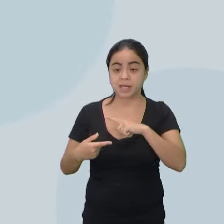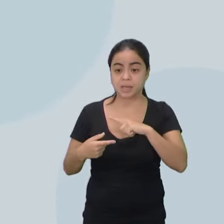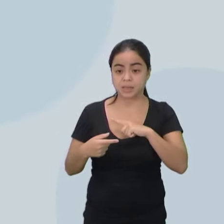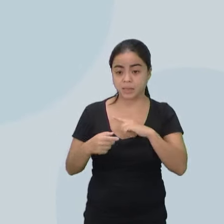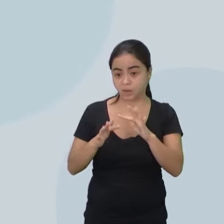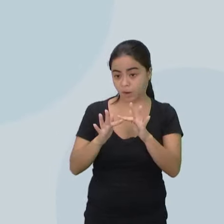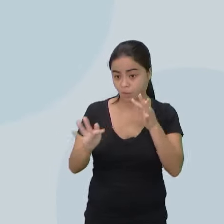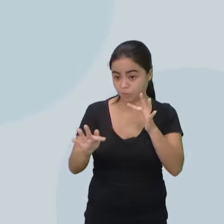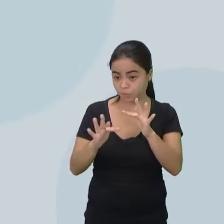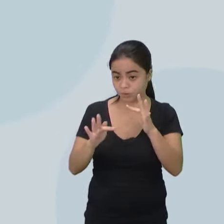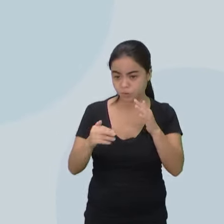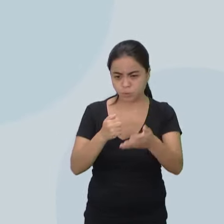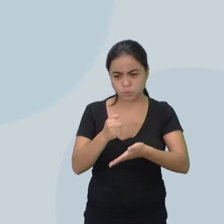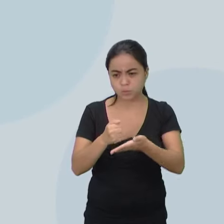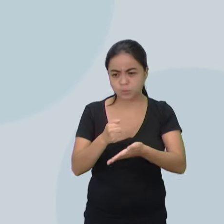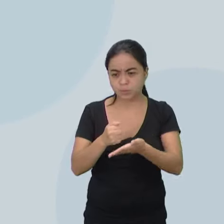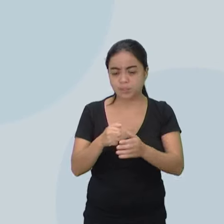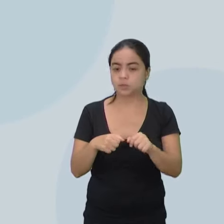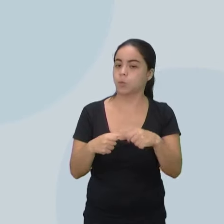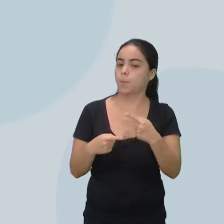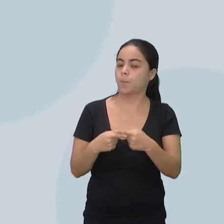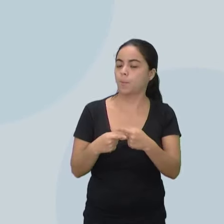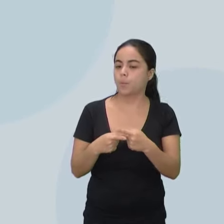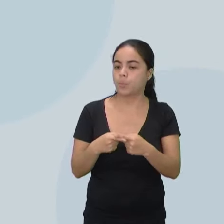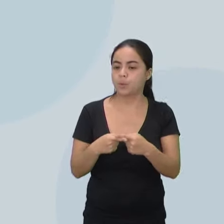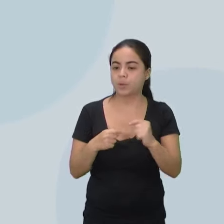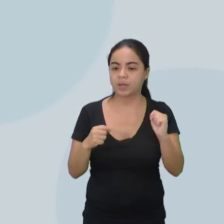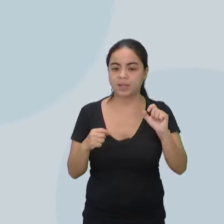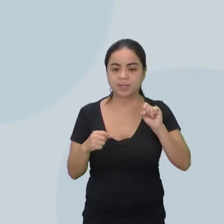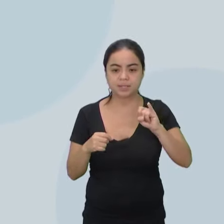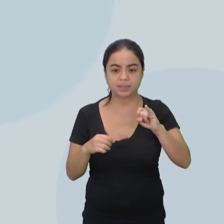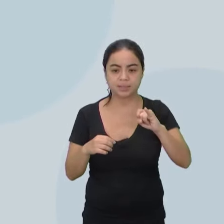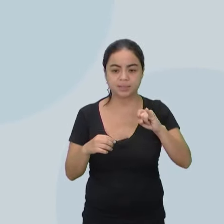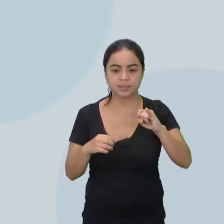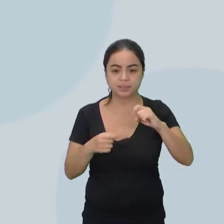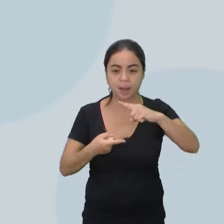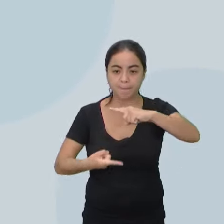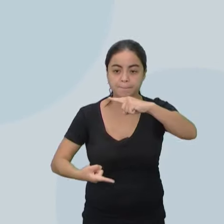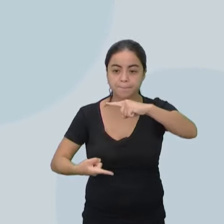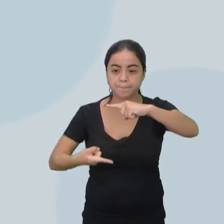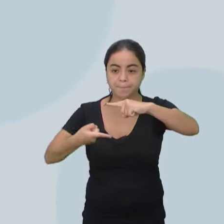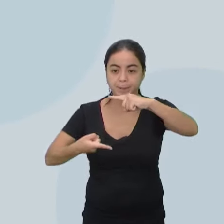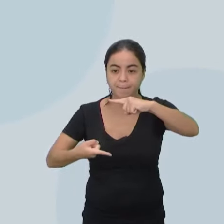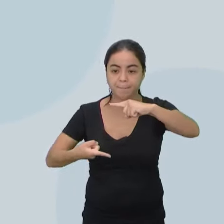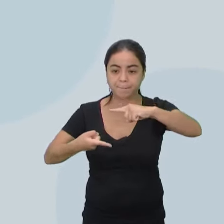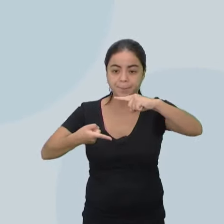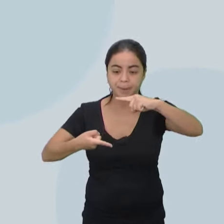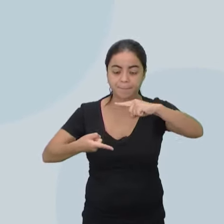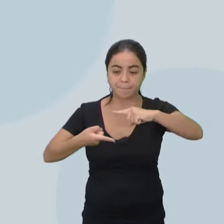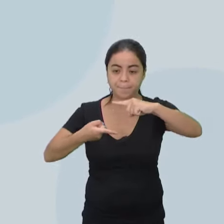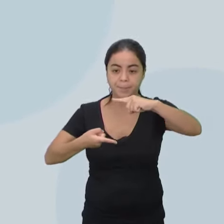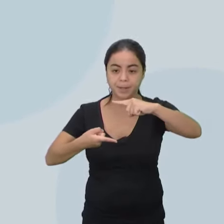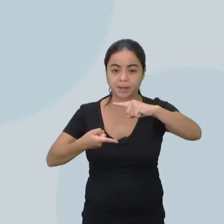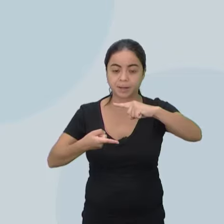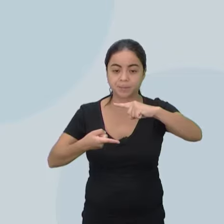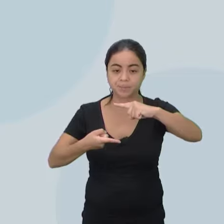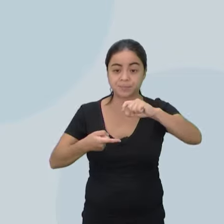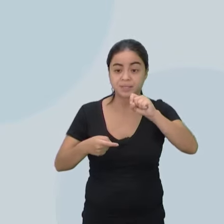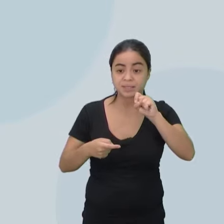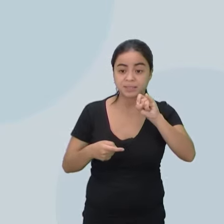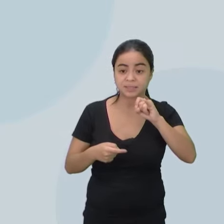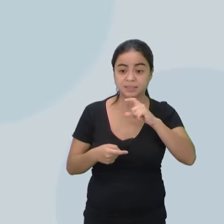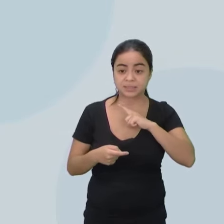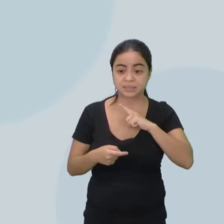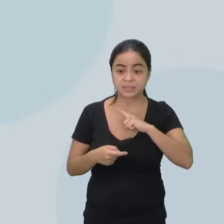né? Quando o campo magnético movimenta, né? Os ímãs têm um campo magnético. Na presença